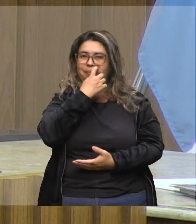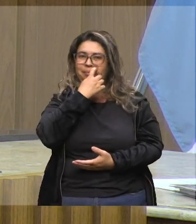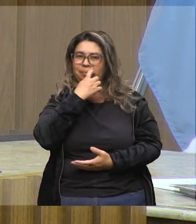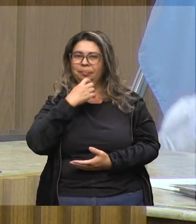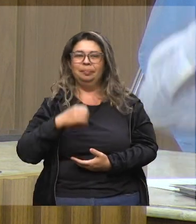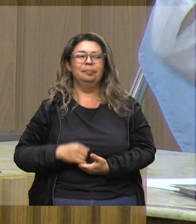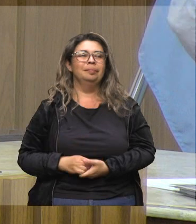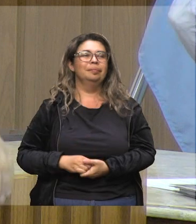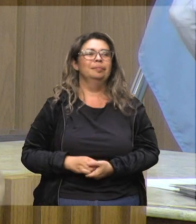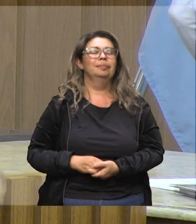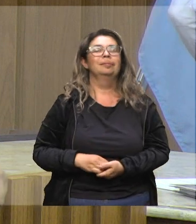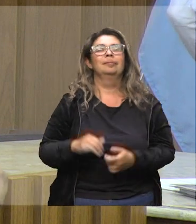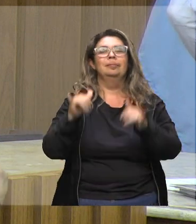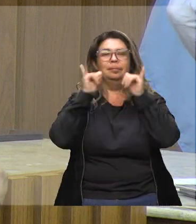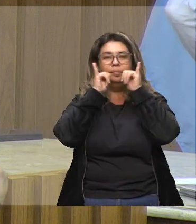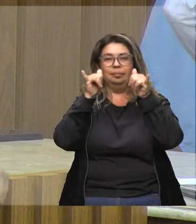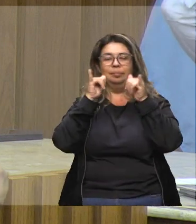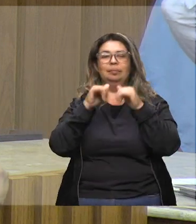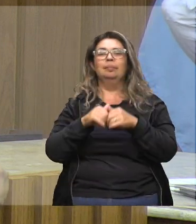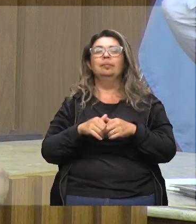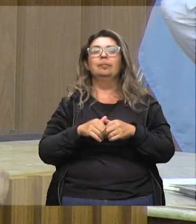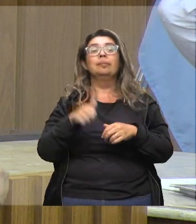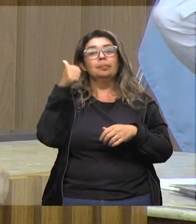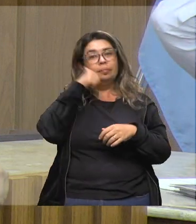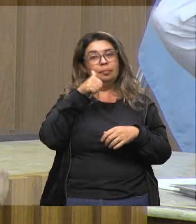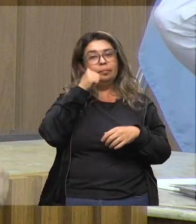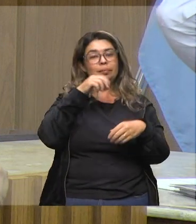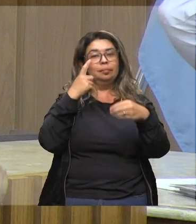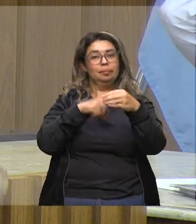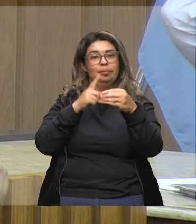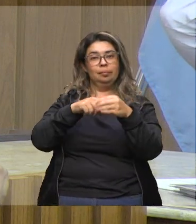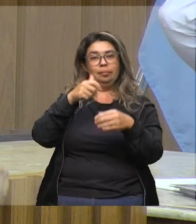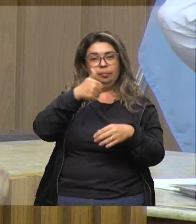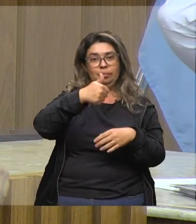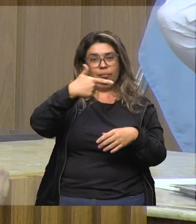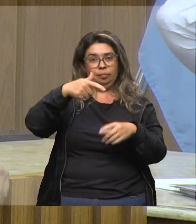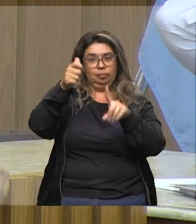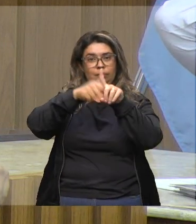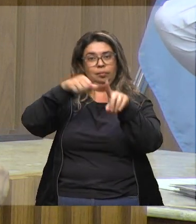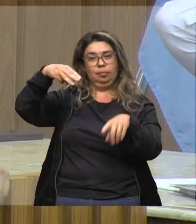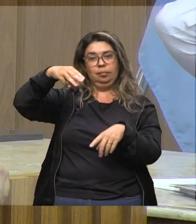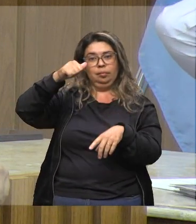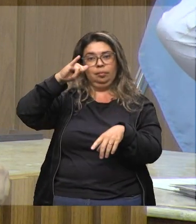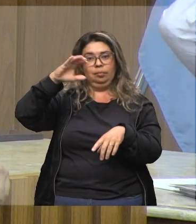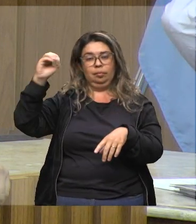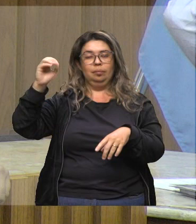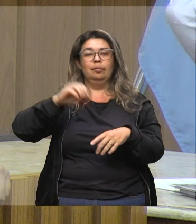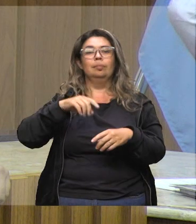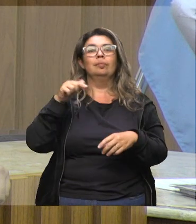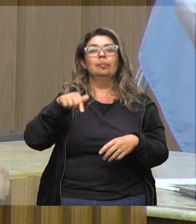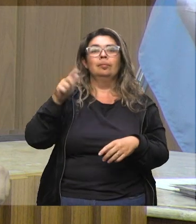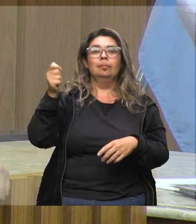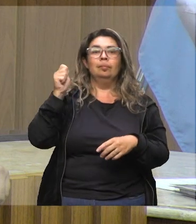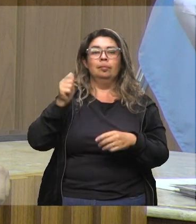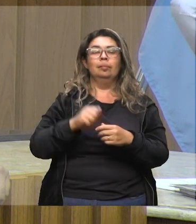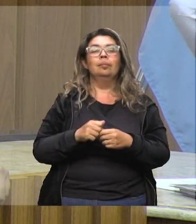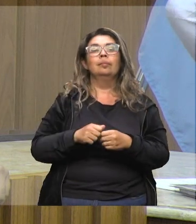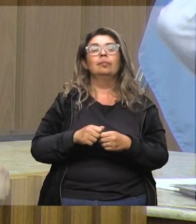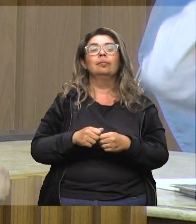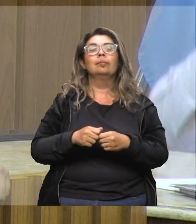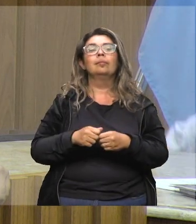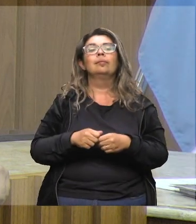informação importante para as mulheres da nossa cidade. Dia 12 de maio, teremos aqui em Assis o ônibus do Papa